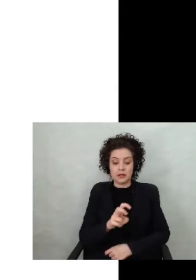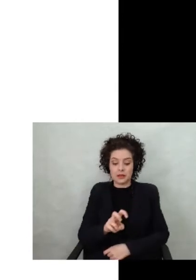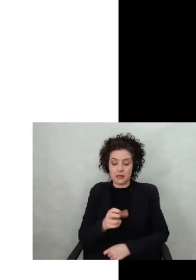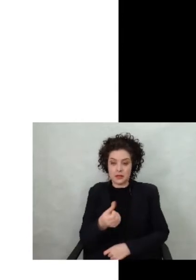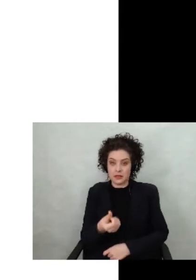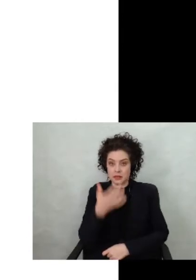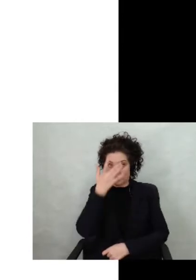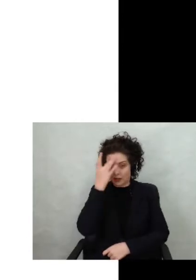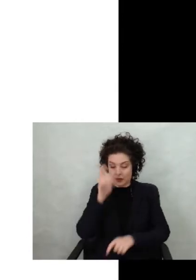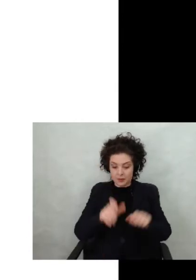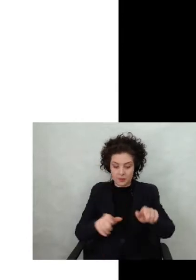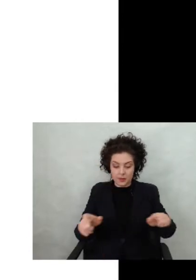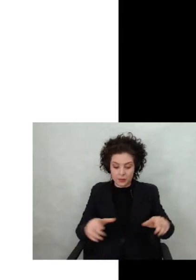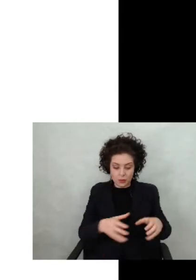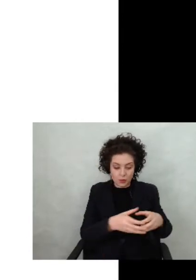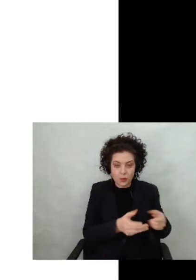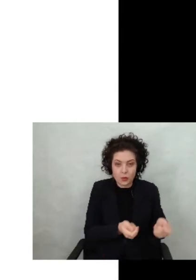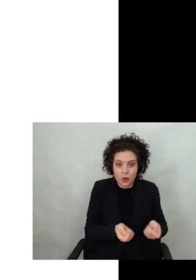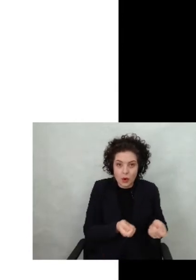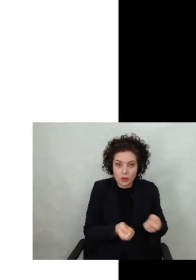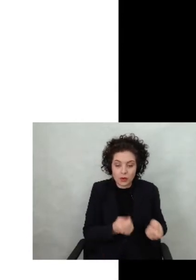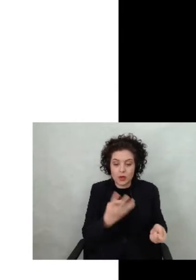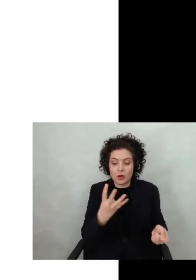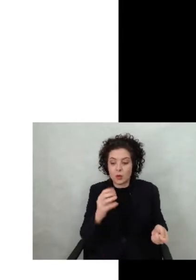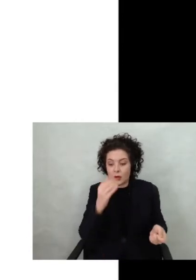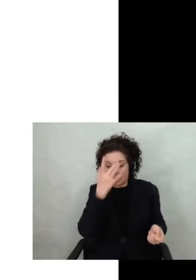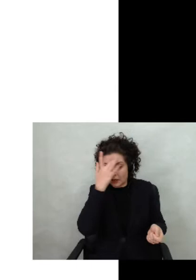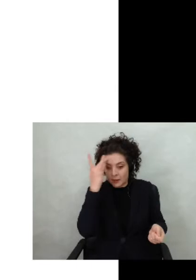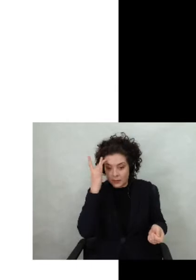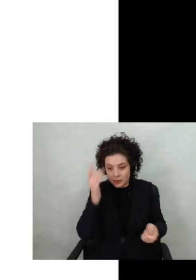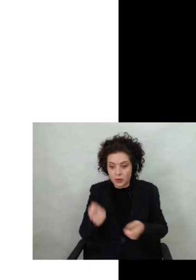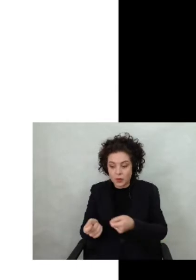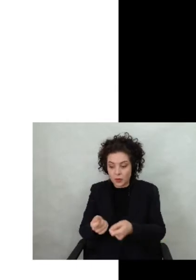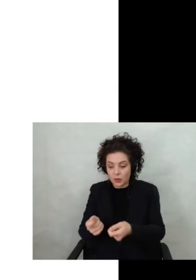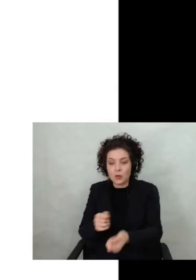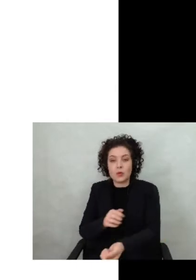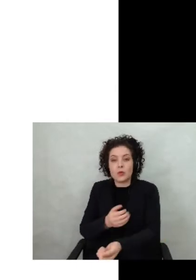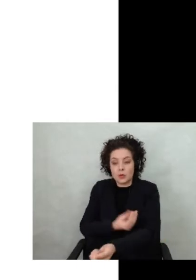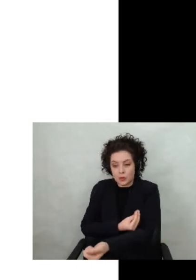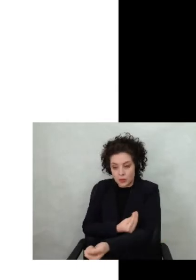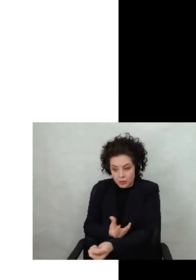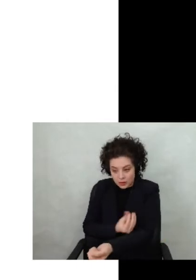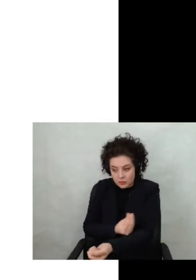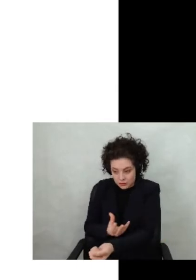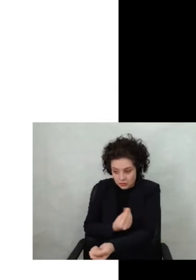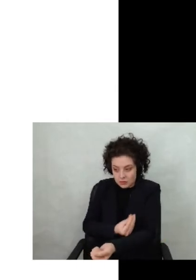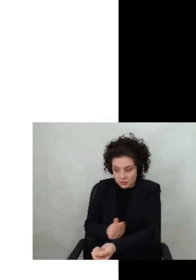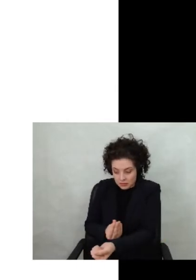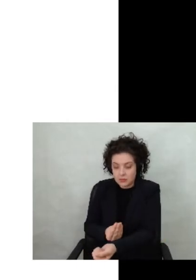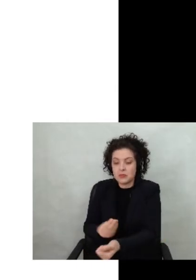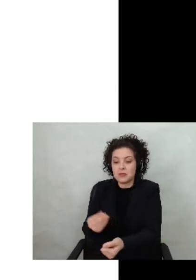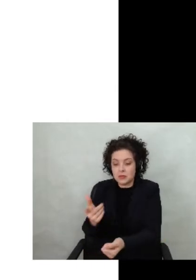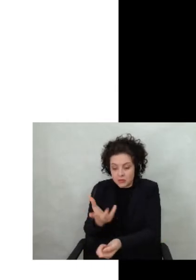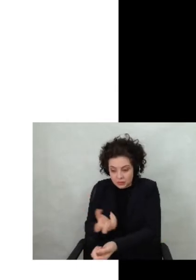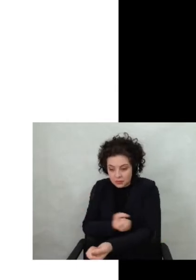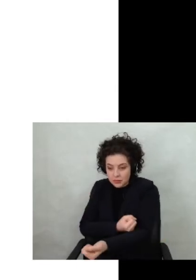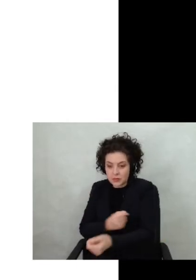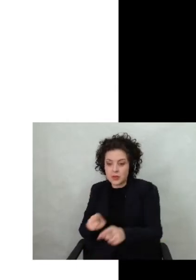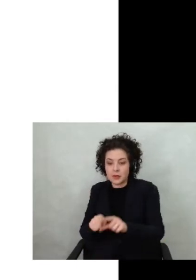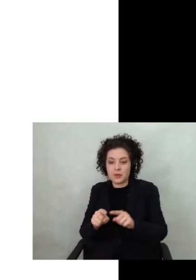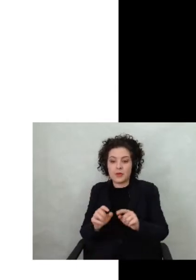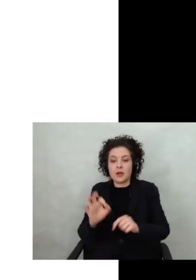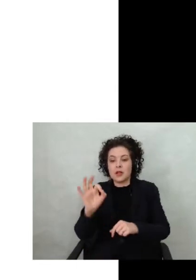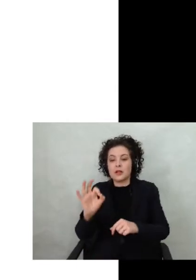no grupo controle e 40 pacientes no grupo que receberam plasma, e a taxa de sobrevida no grupo que recebeu plasma